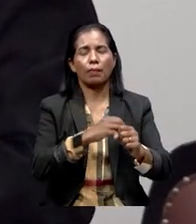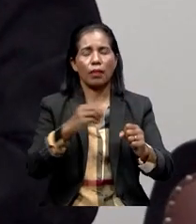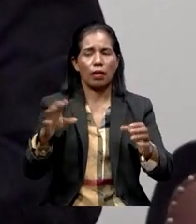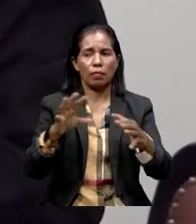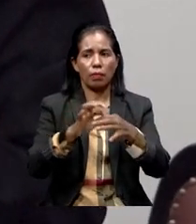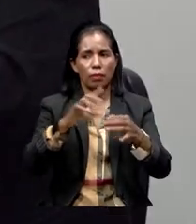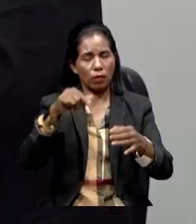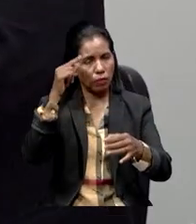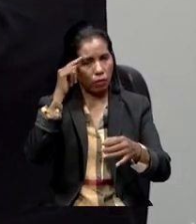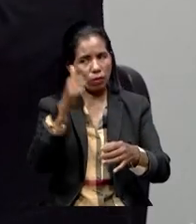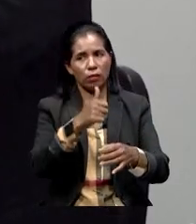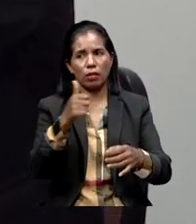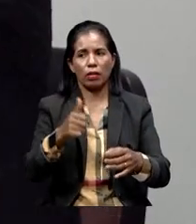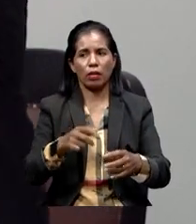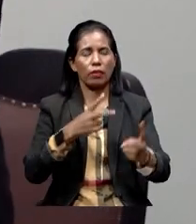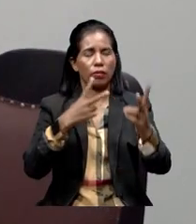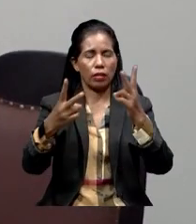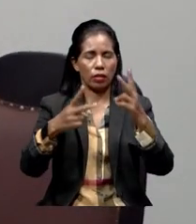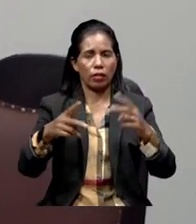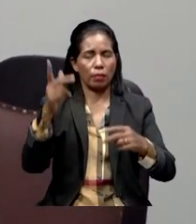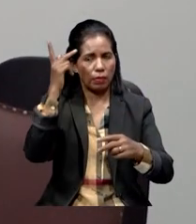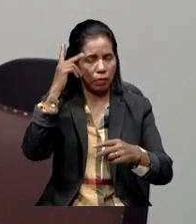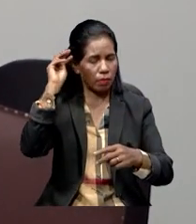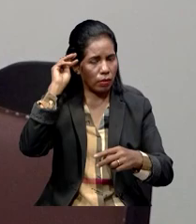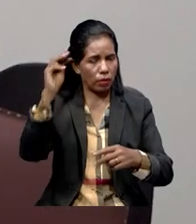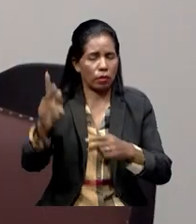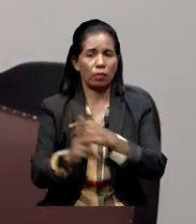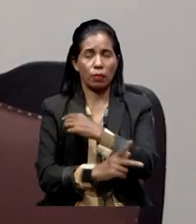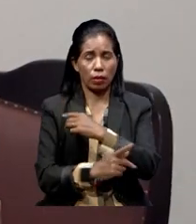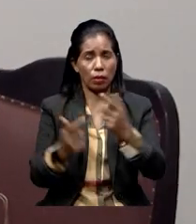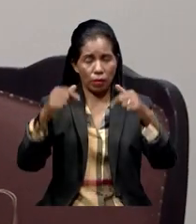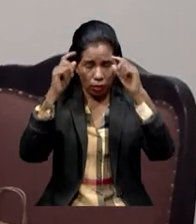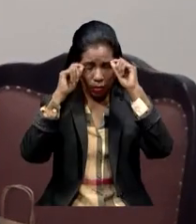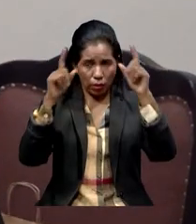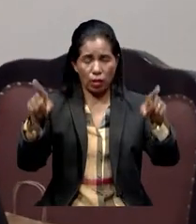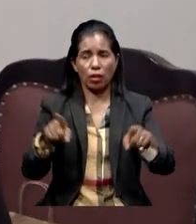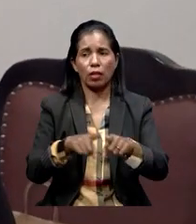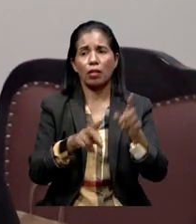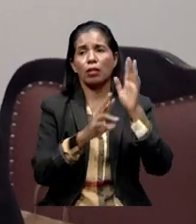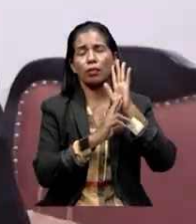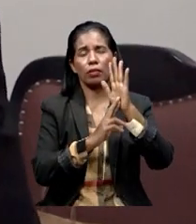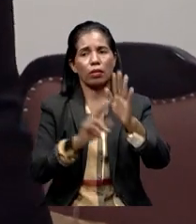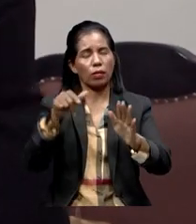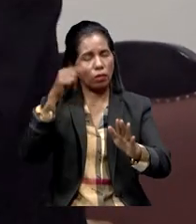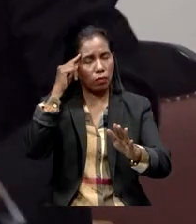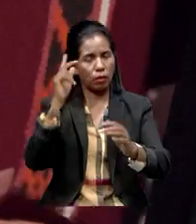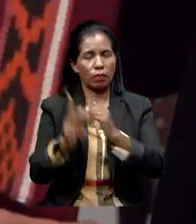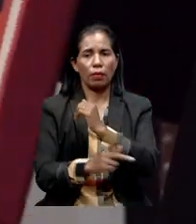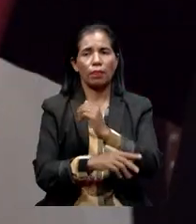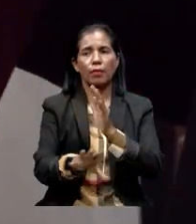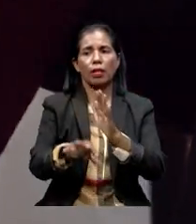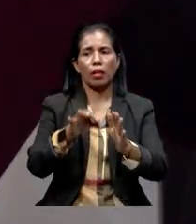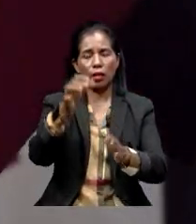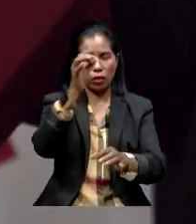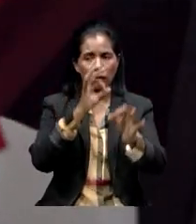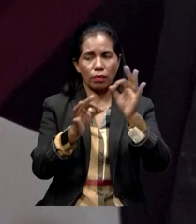do governo Balun. Visita ex-primeiro-ministro de Portugal, mais Timor-Leste, né? Hanessan representante do governo português, neberretan